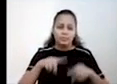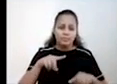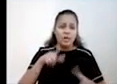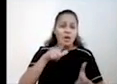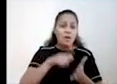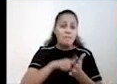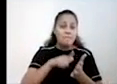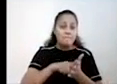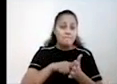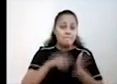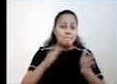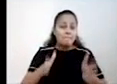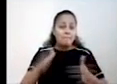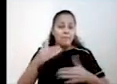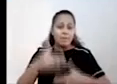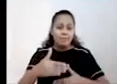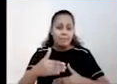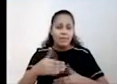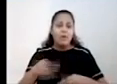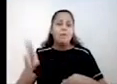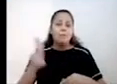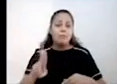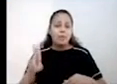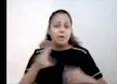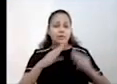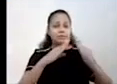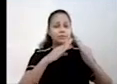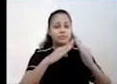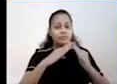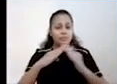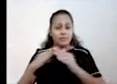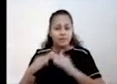papel e papelão, na construção de abrigos de baixo